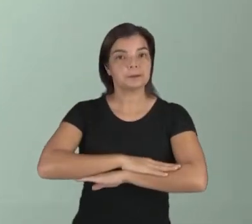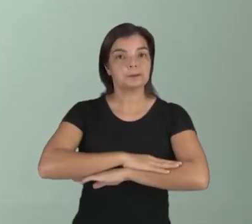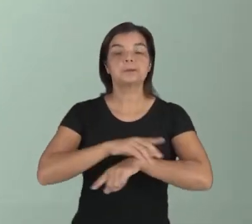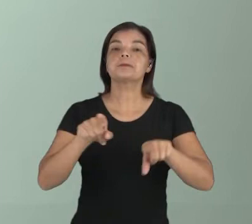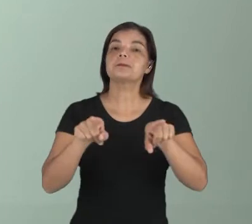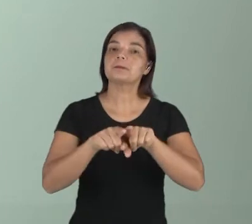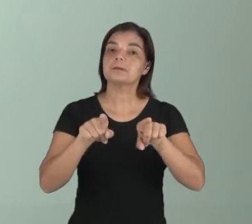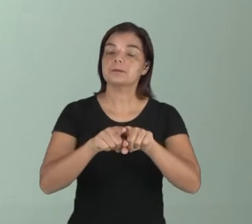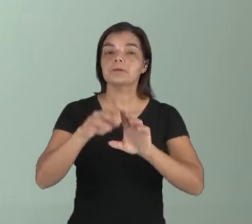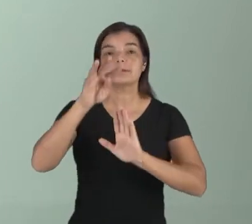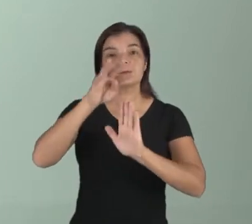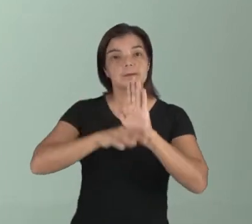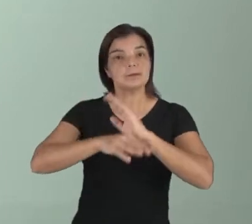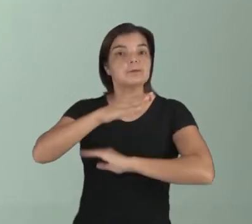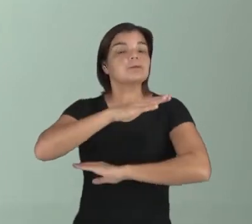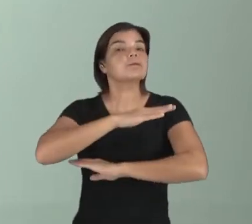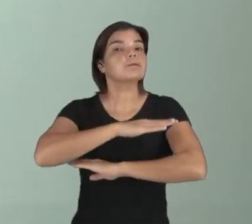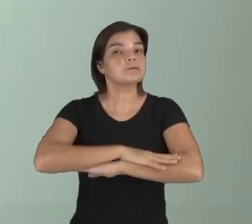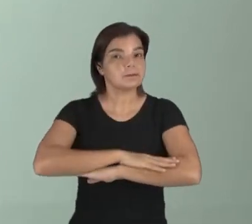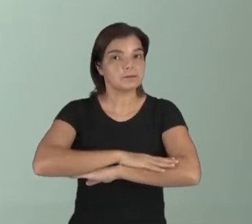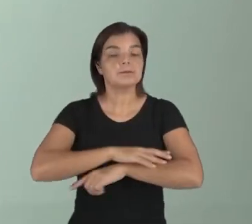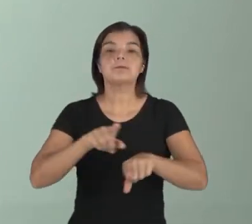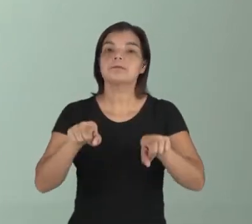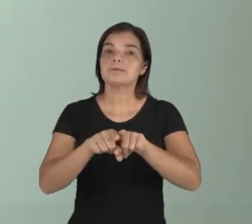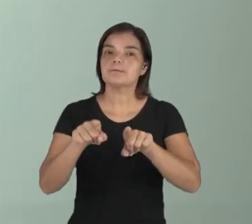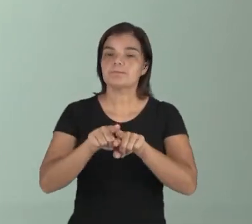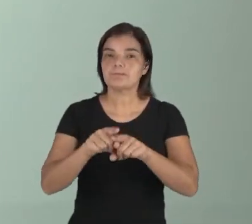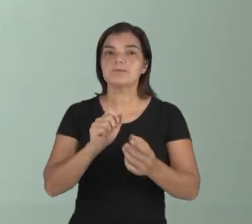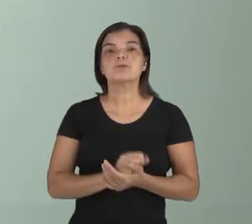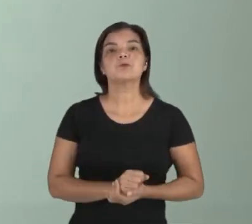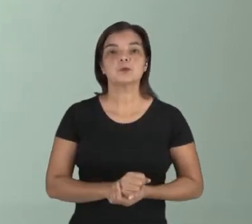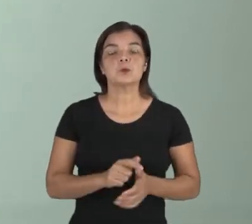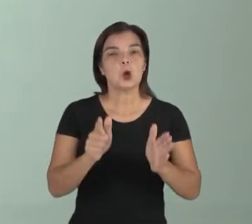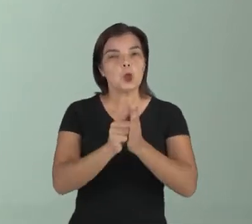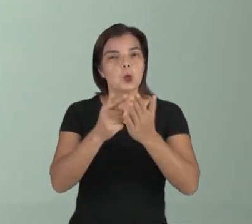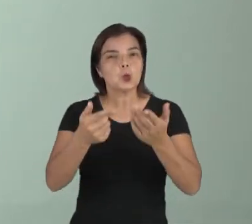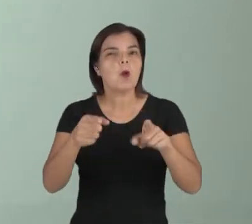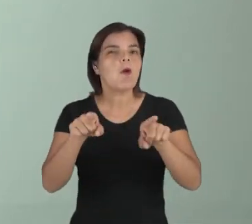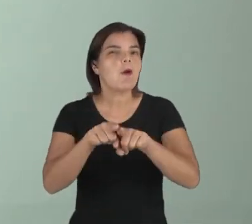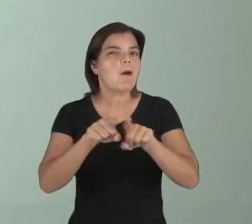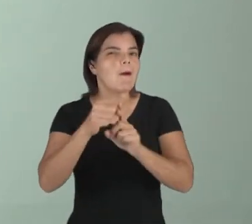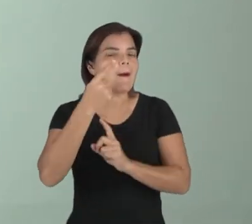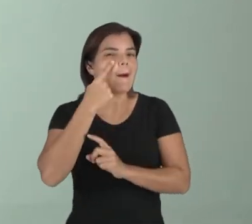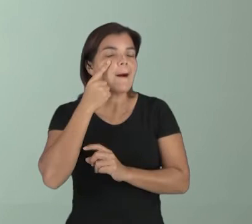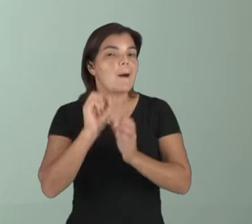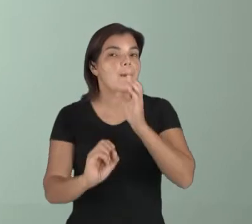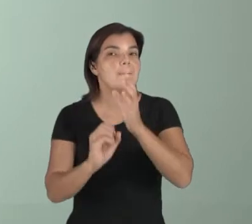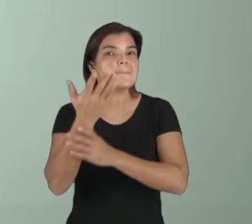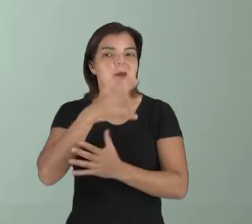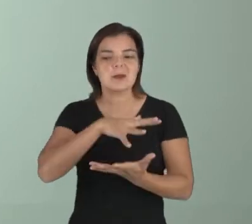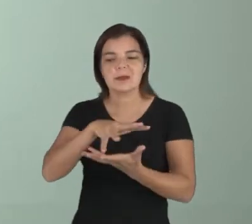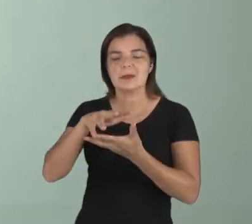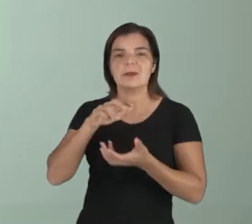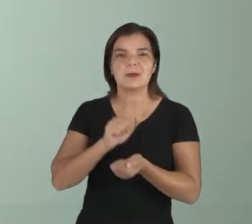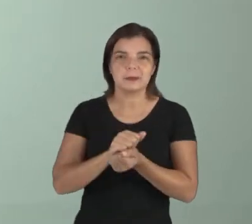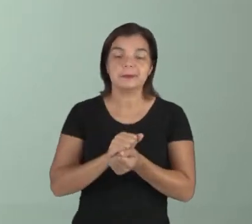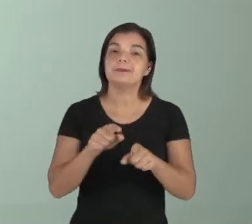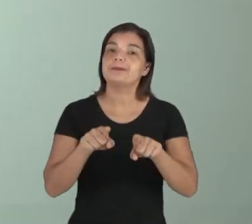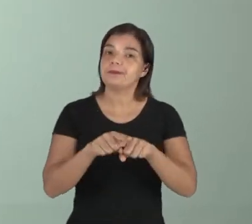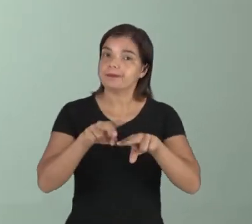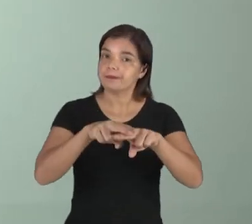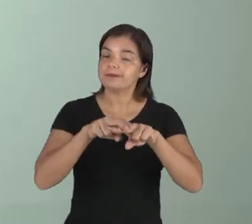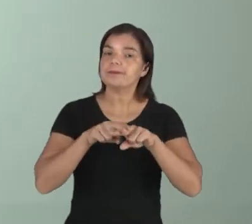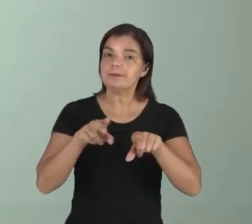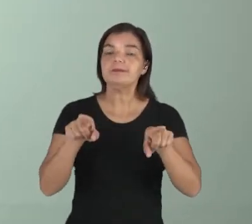E são os textos jornalísticos que nos conectam ao que acontece no mundo. É por